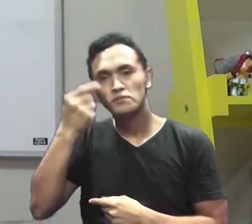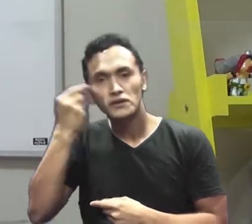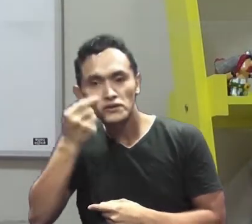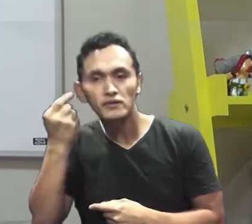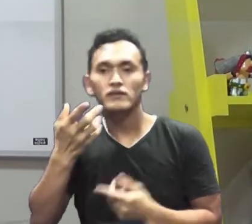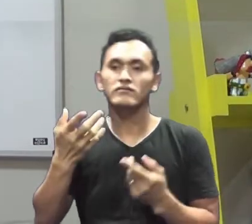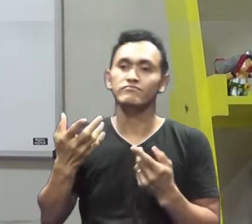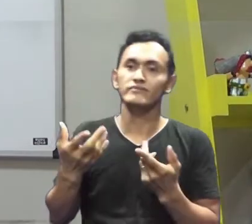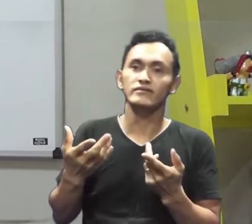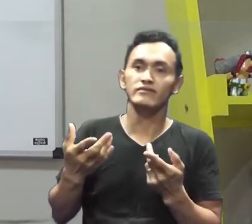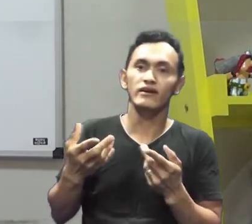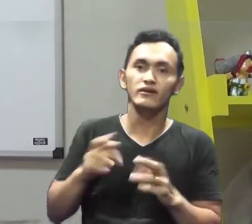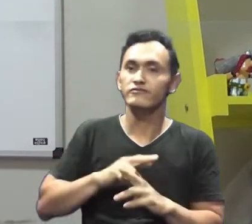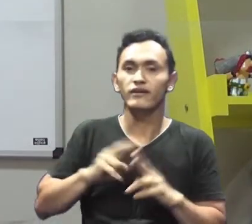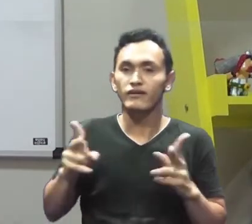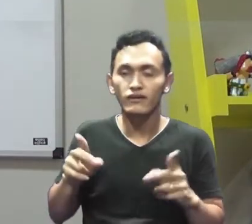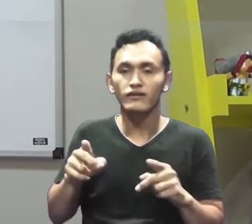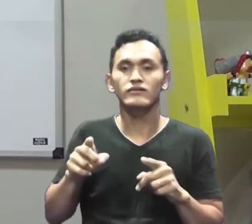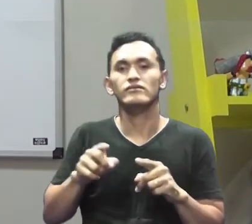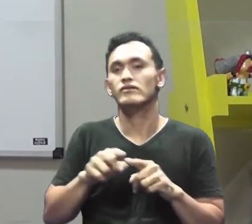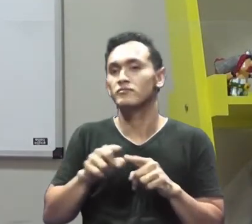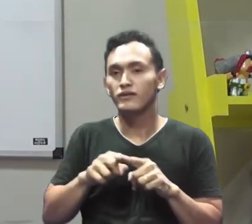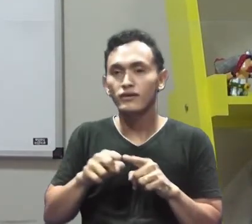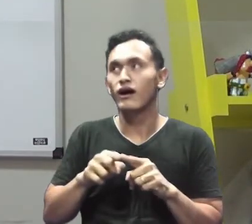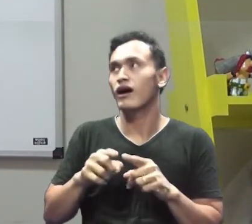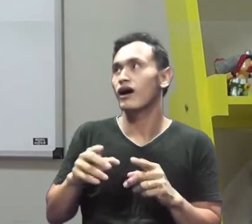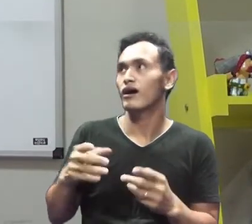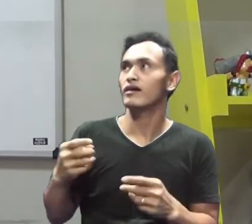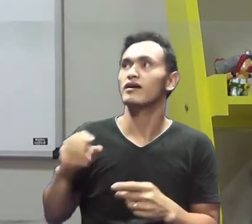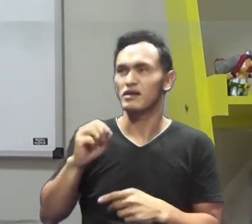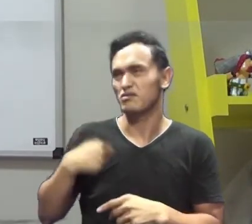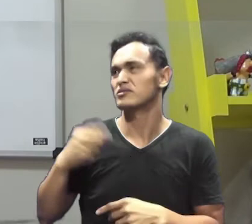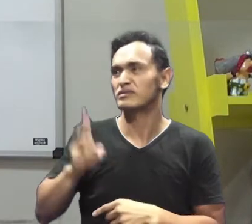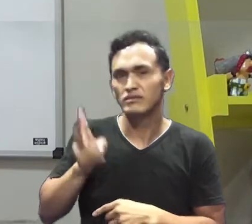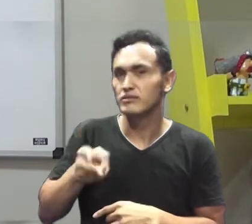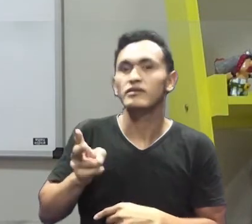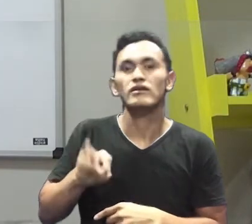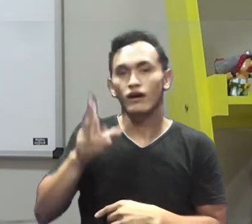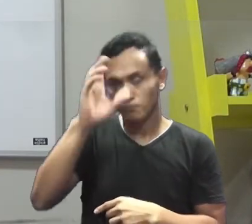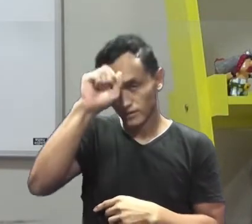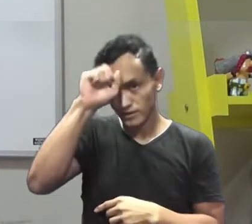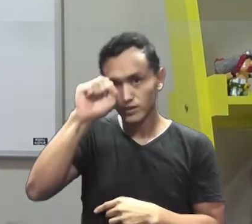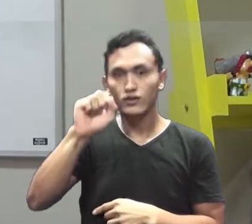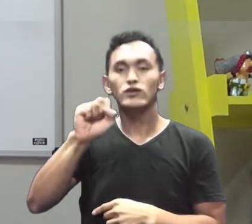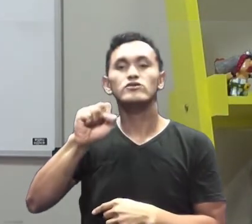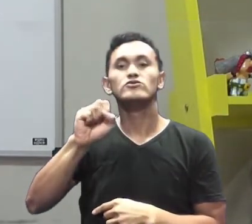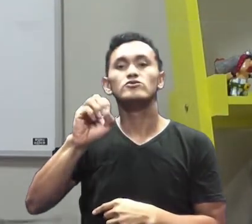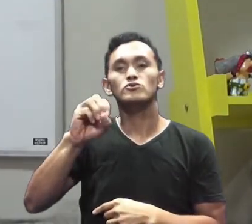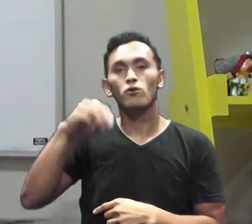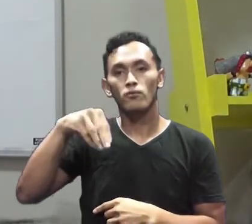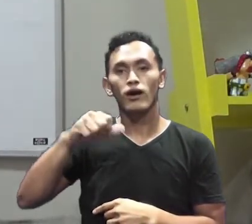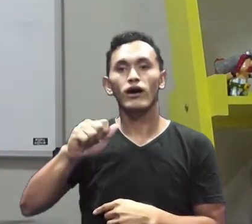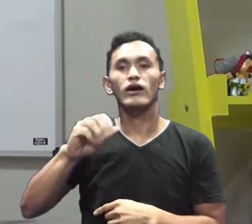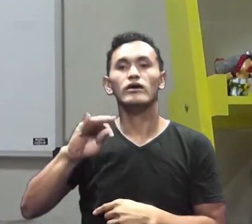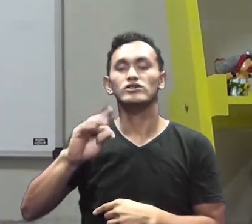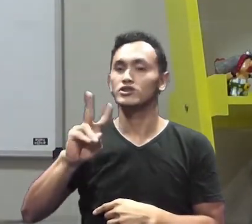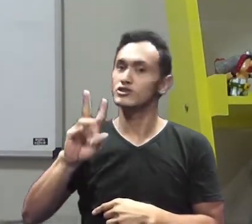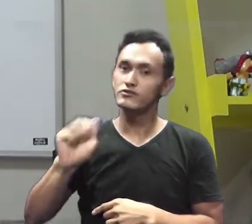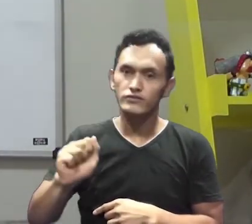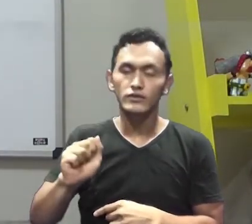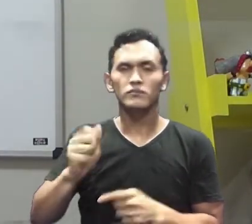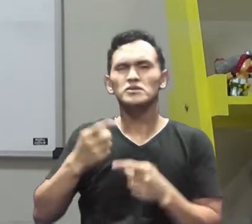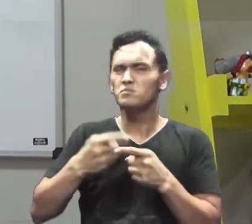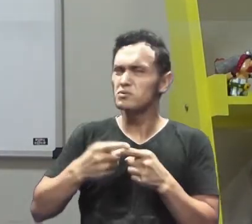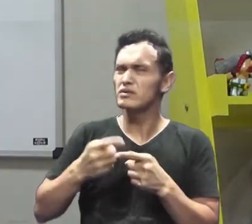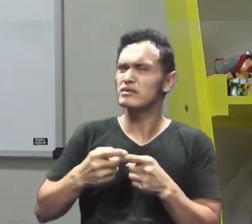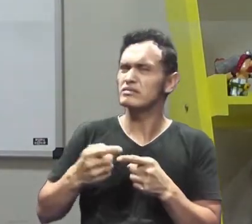também. E também comentários que aprendeu a vida inteira somativa. Mas o que acontece? Por que eu mencionei a hipótese?